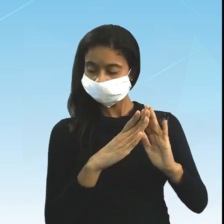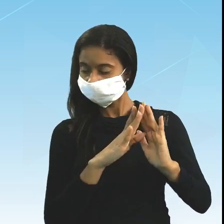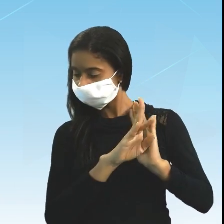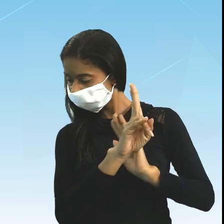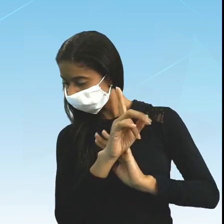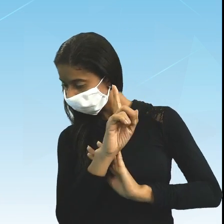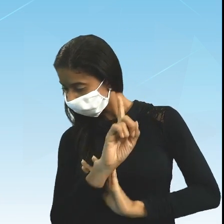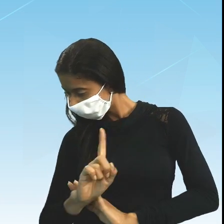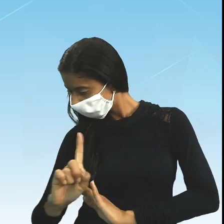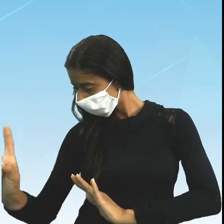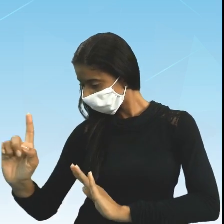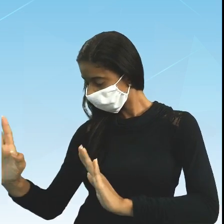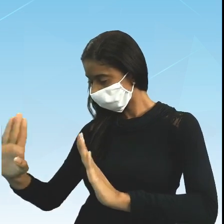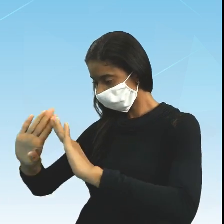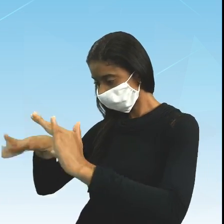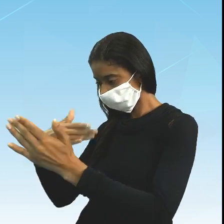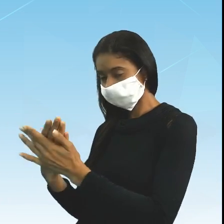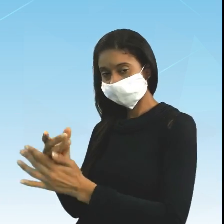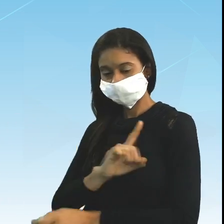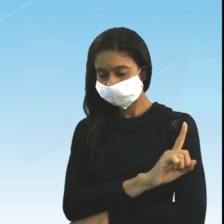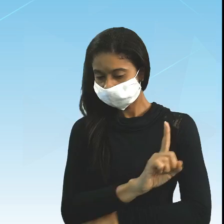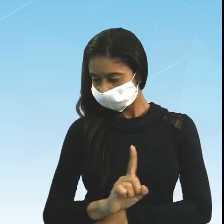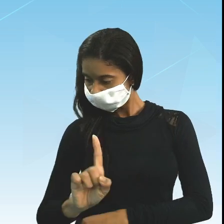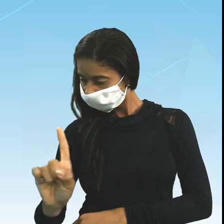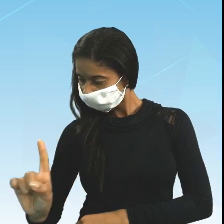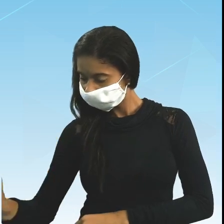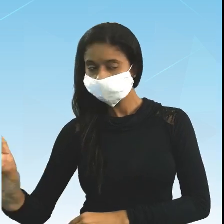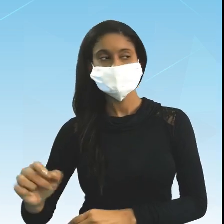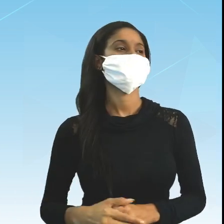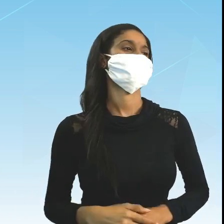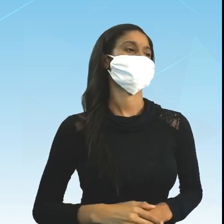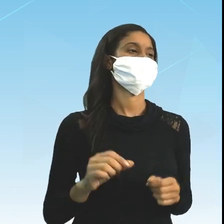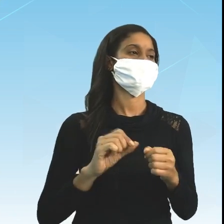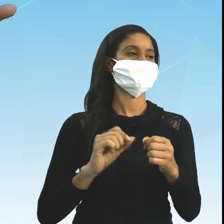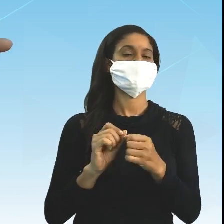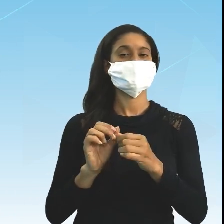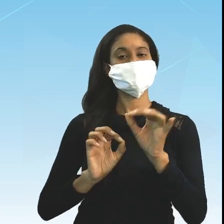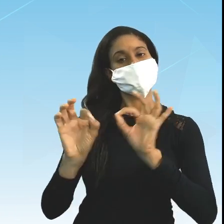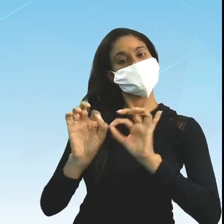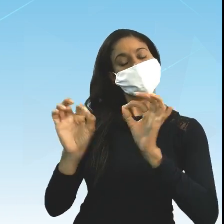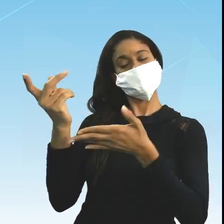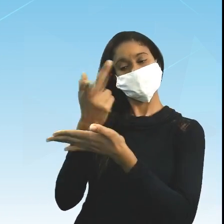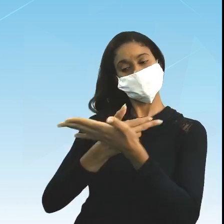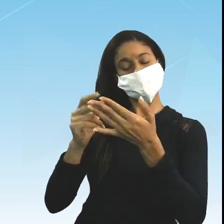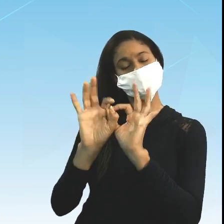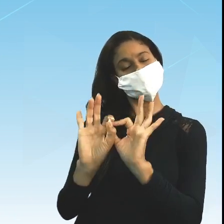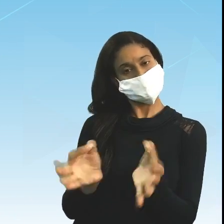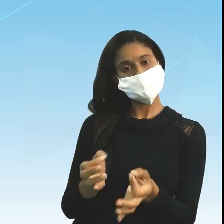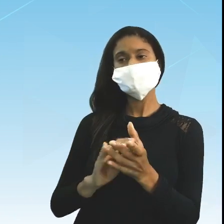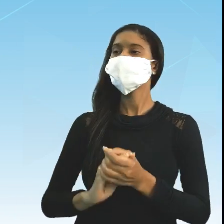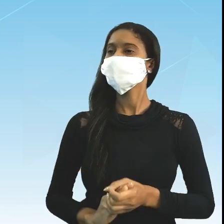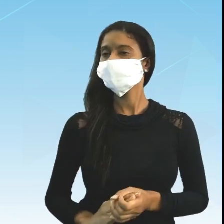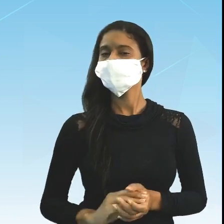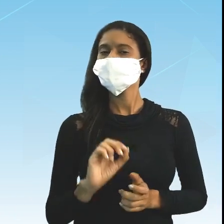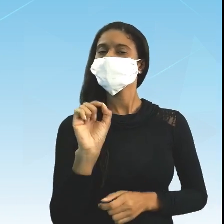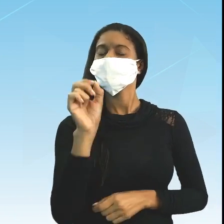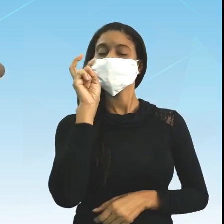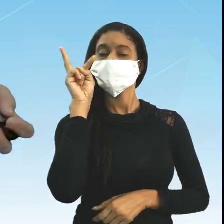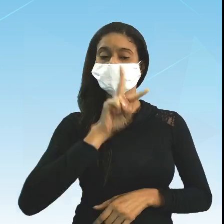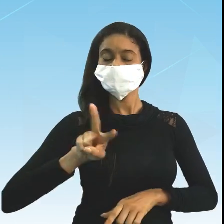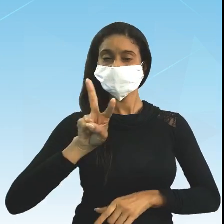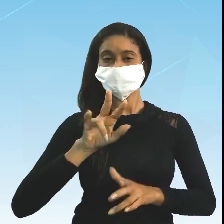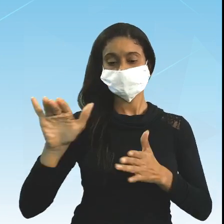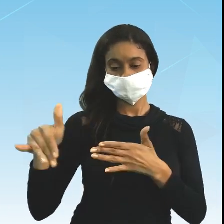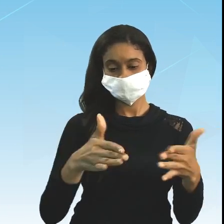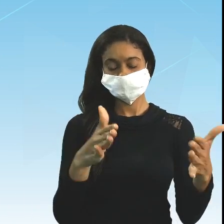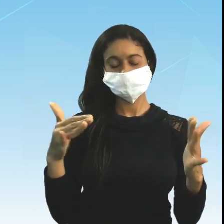escola. Aí vamos fazer um traçado, um mapa básico, simples. O que você vê pelo meio do caminho até